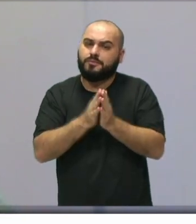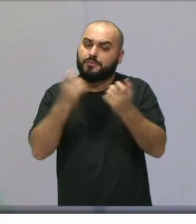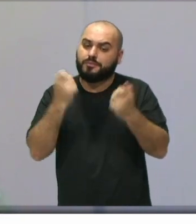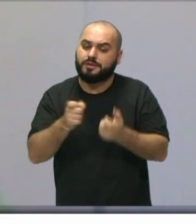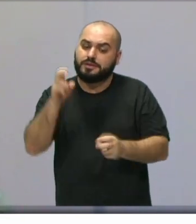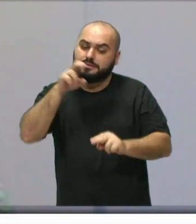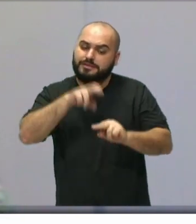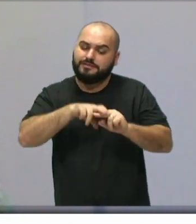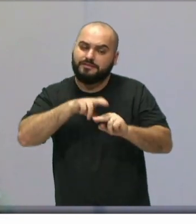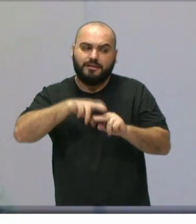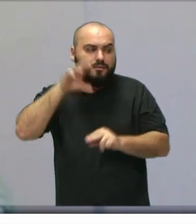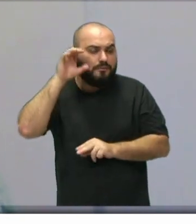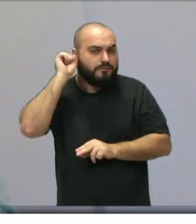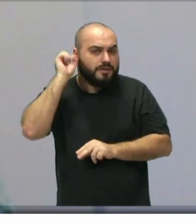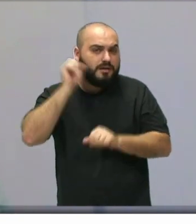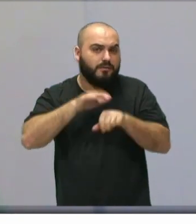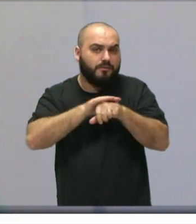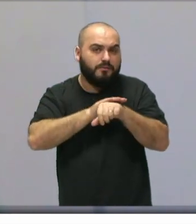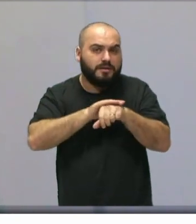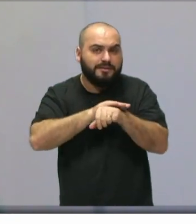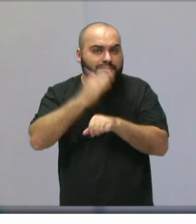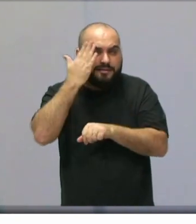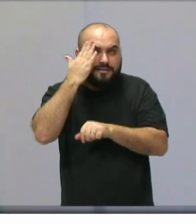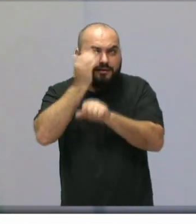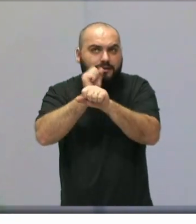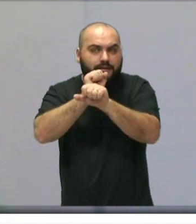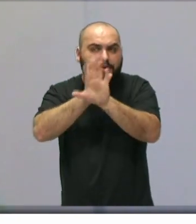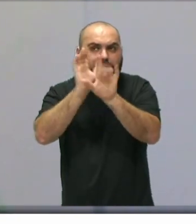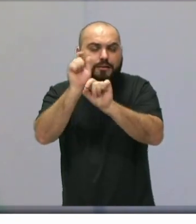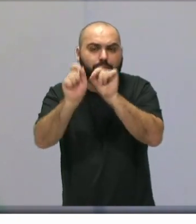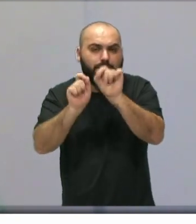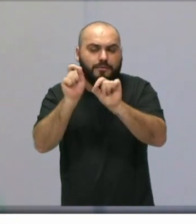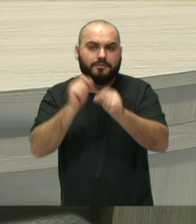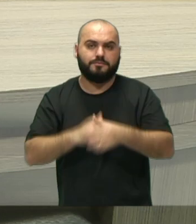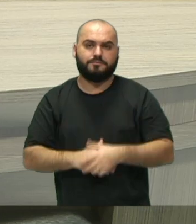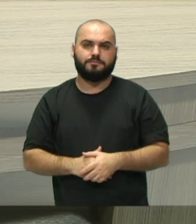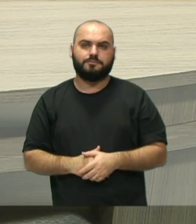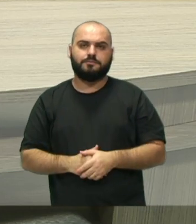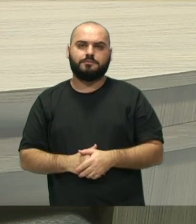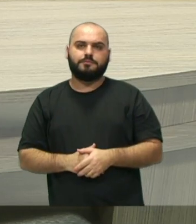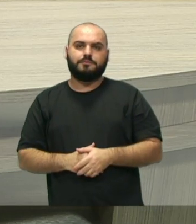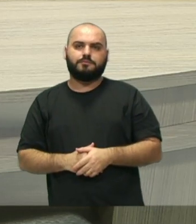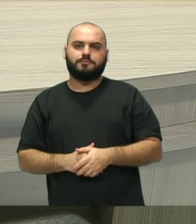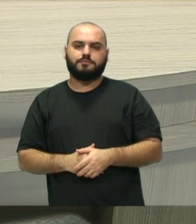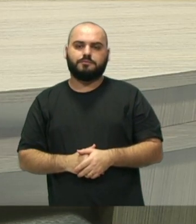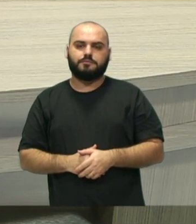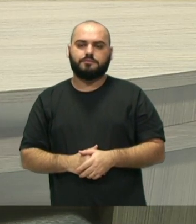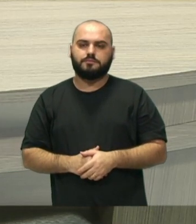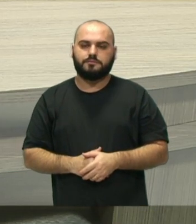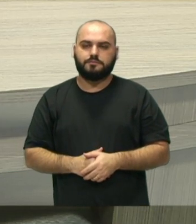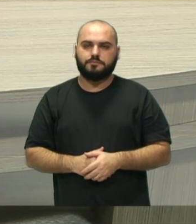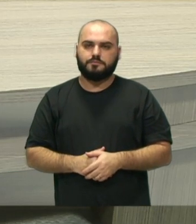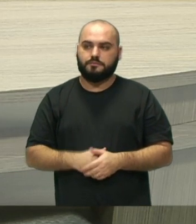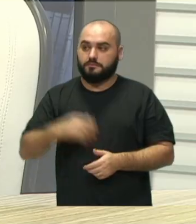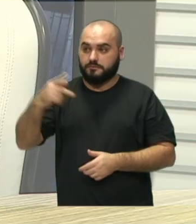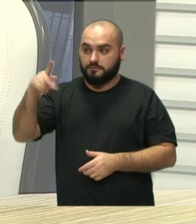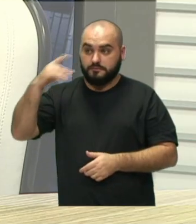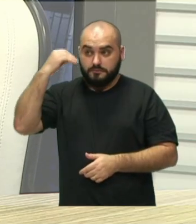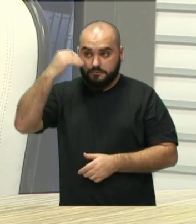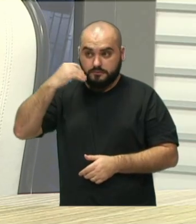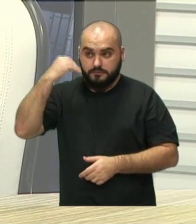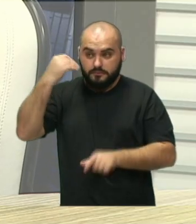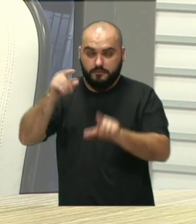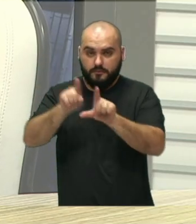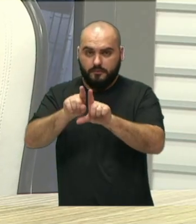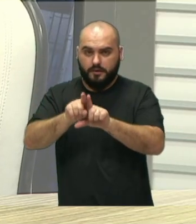ouvir, parar para ouvir, para tentar entender essa realidade. Na sua experiência também, essa instituição